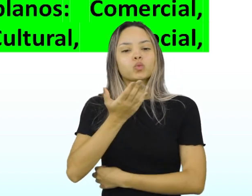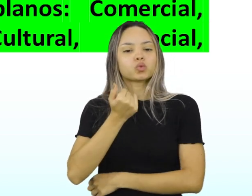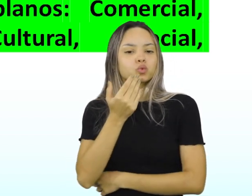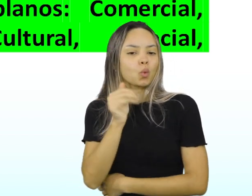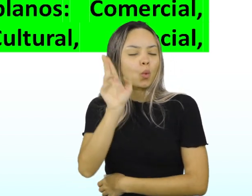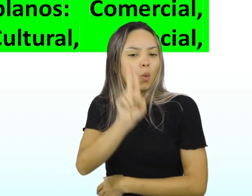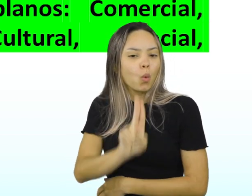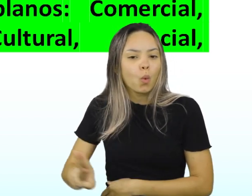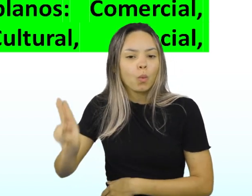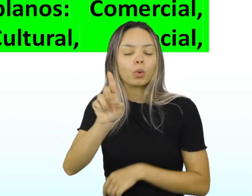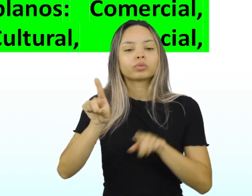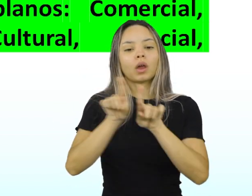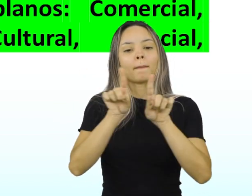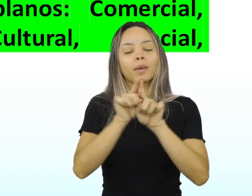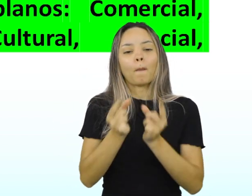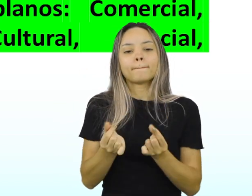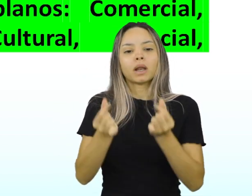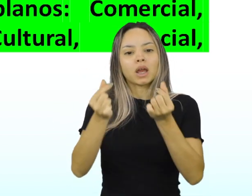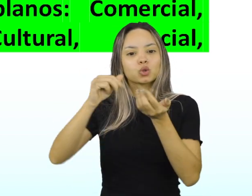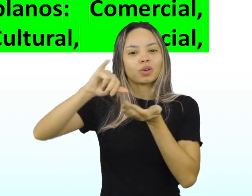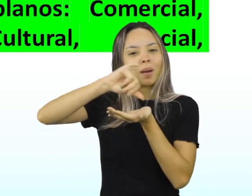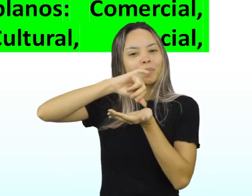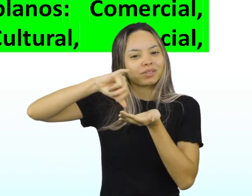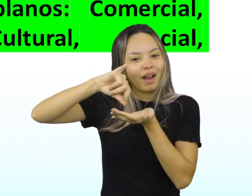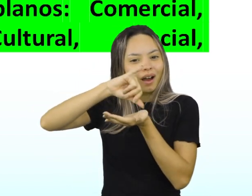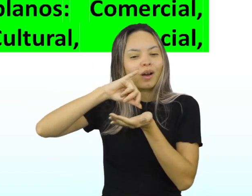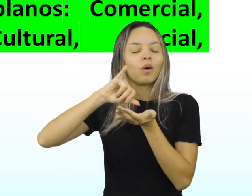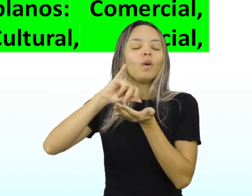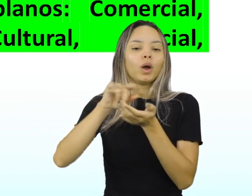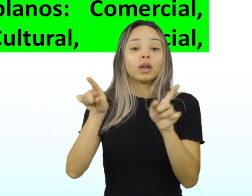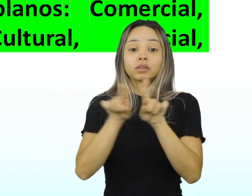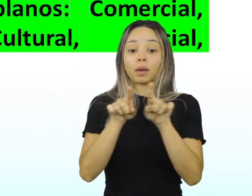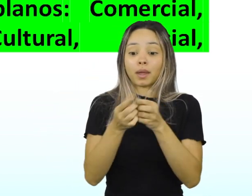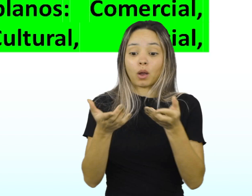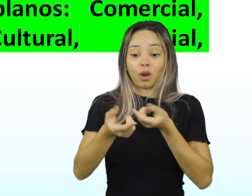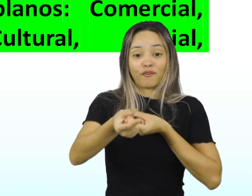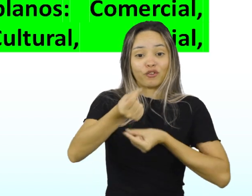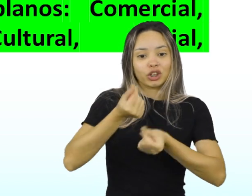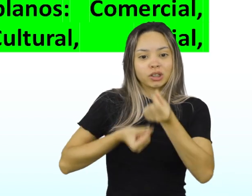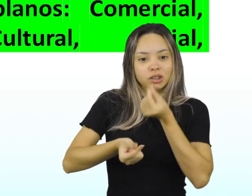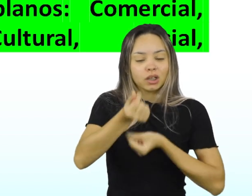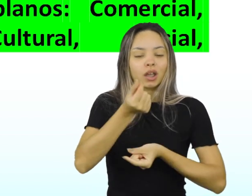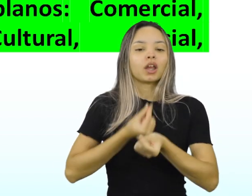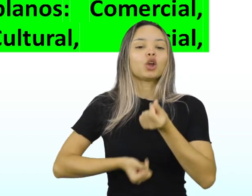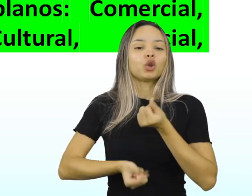a ideologia do preço pelo capital e, sobretudo, financeiro. Hoje em dia